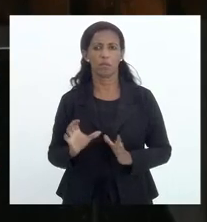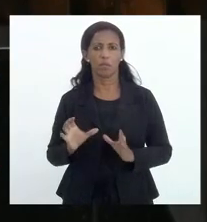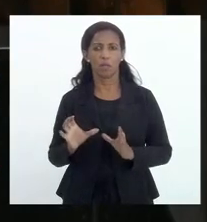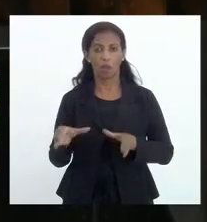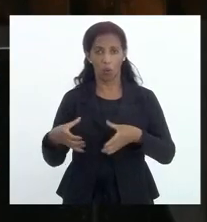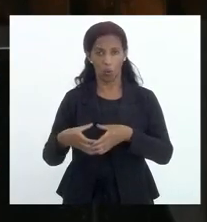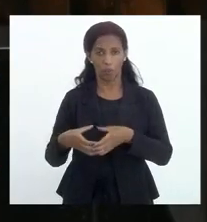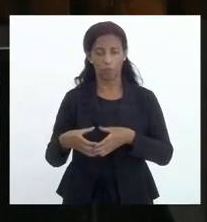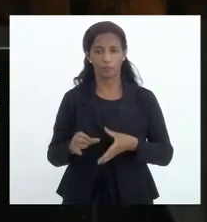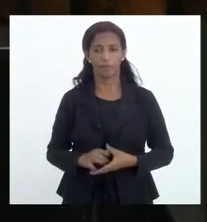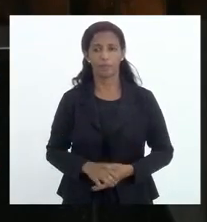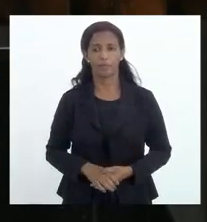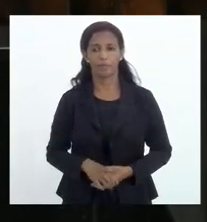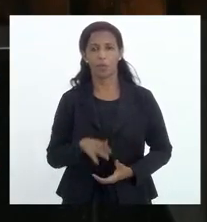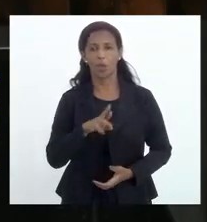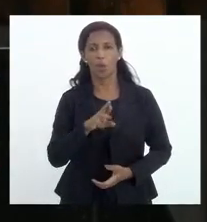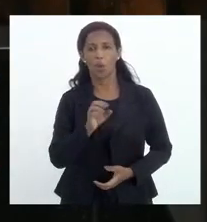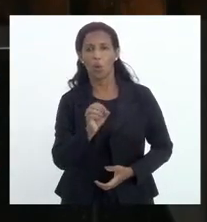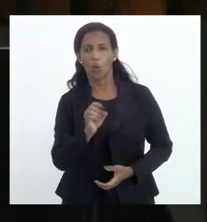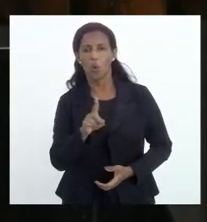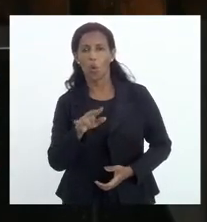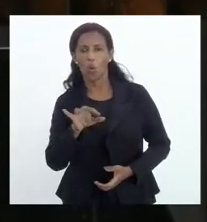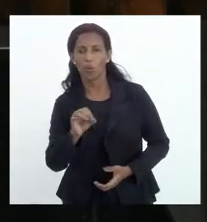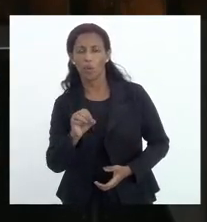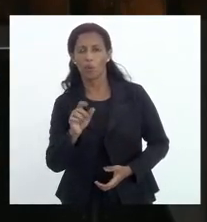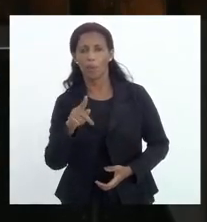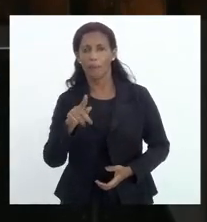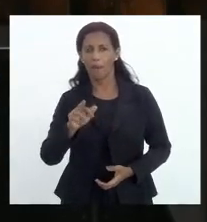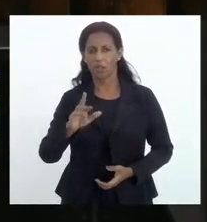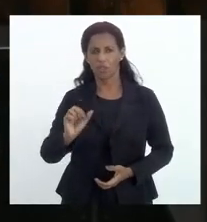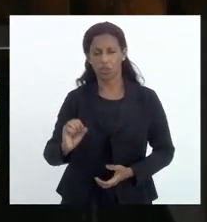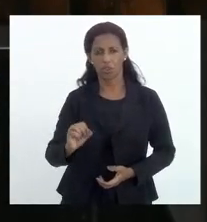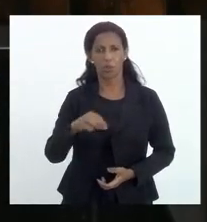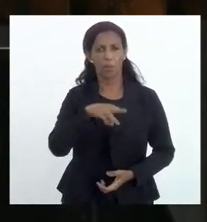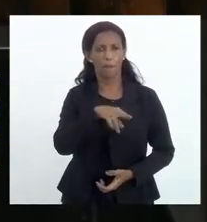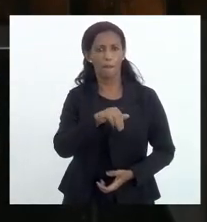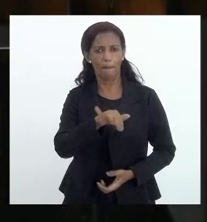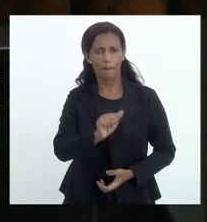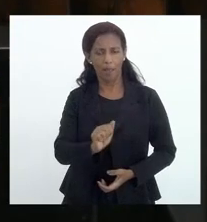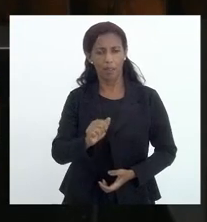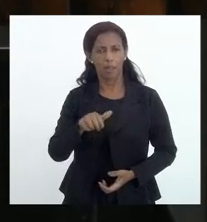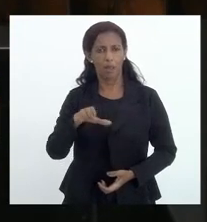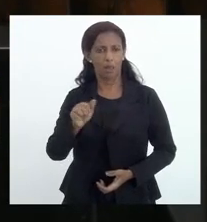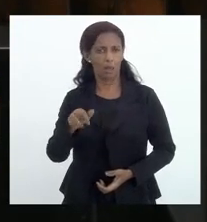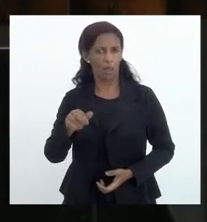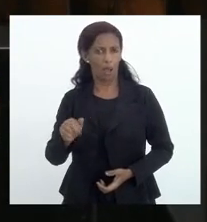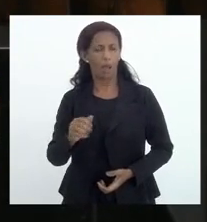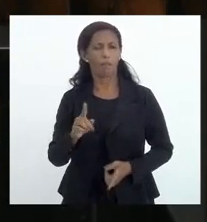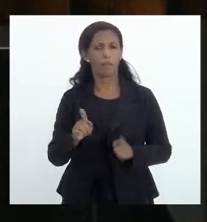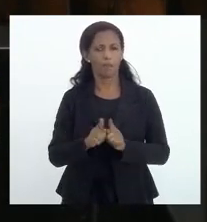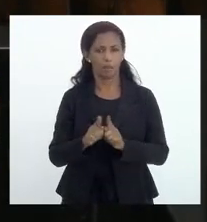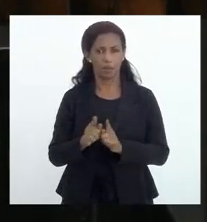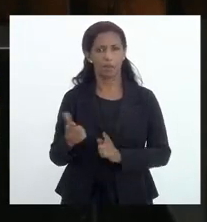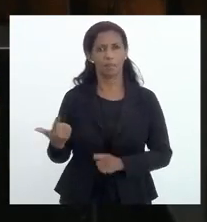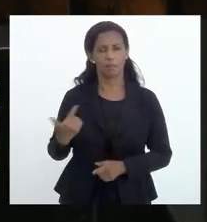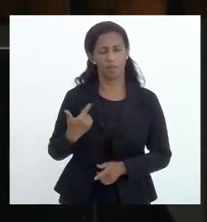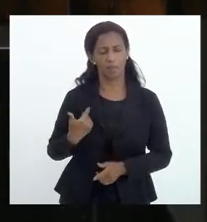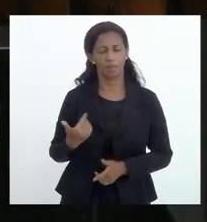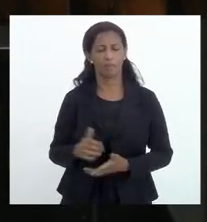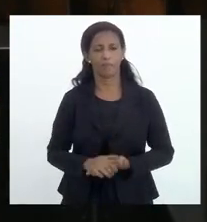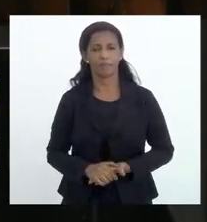Comissão, Rodrigo Pacheco, defensor-geral, Maria Carmen, defensora e colega do Conselho